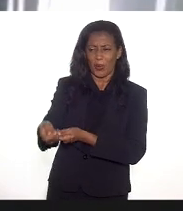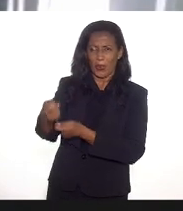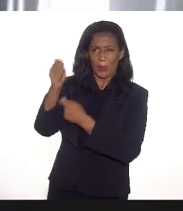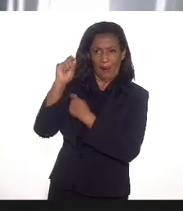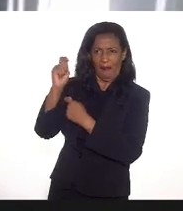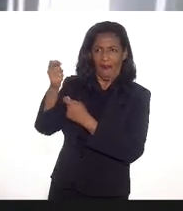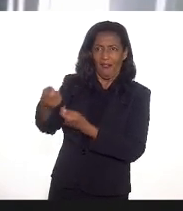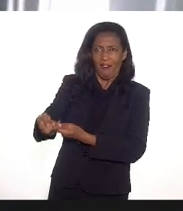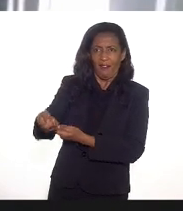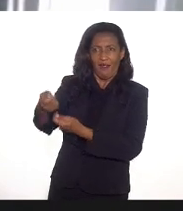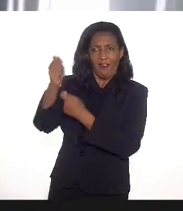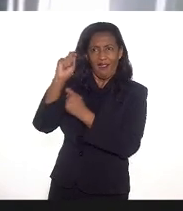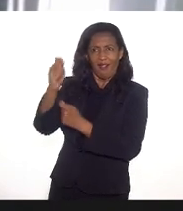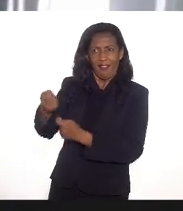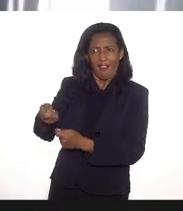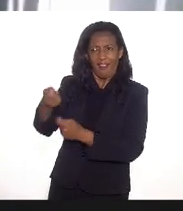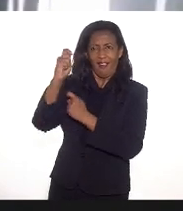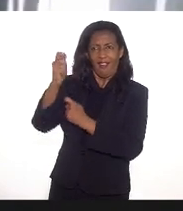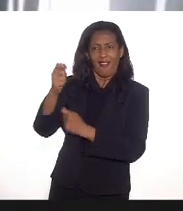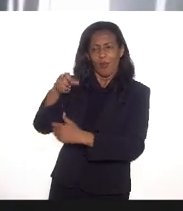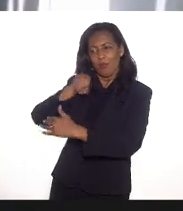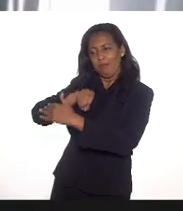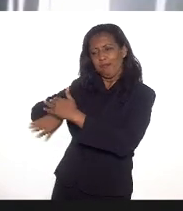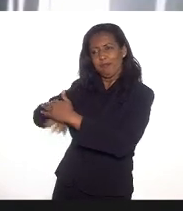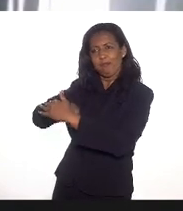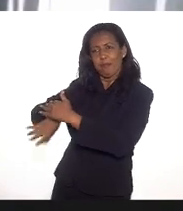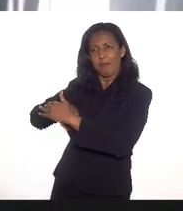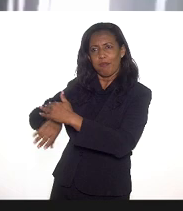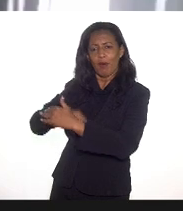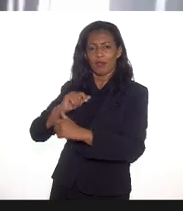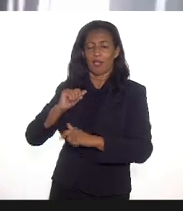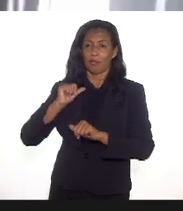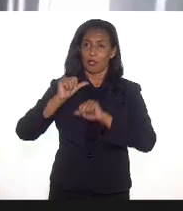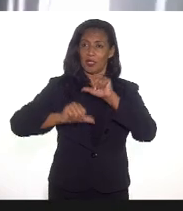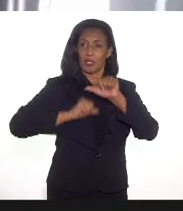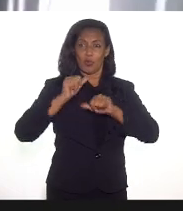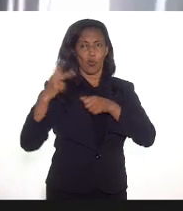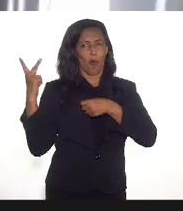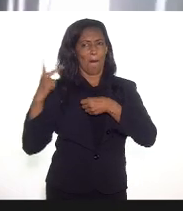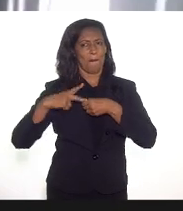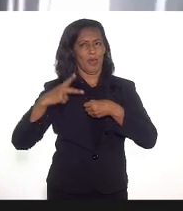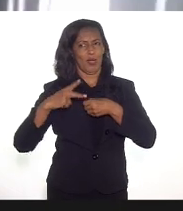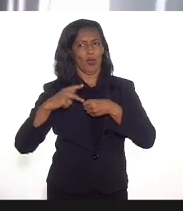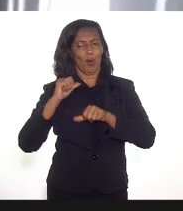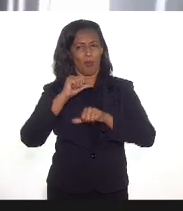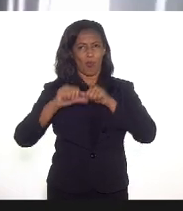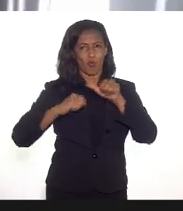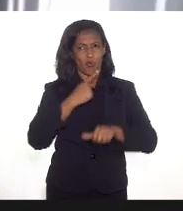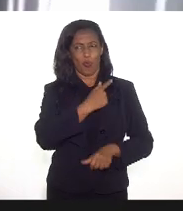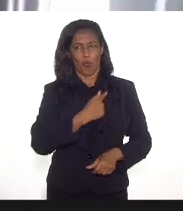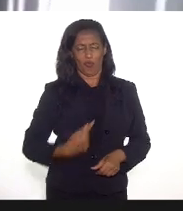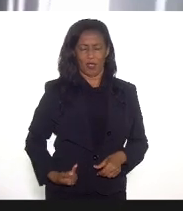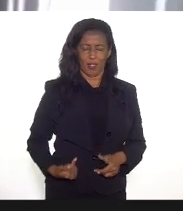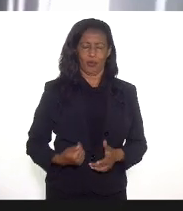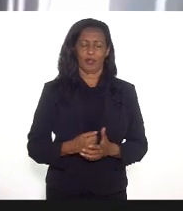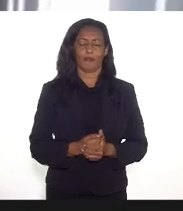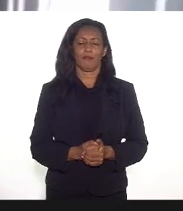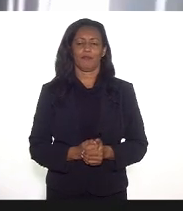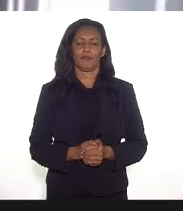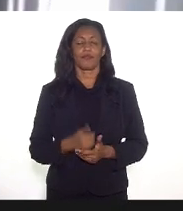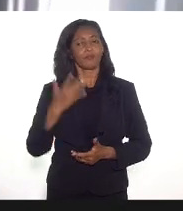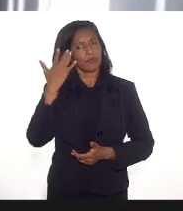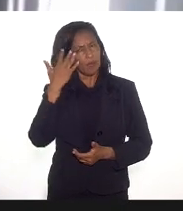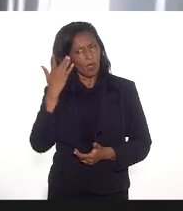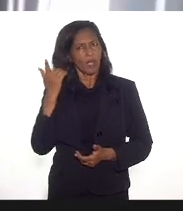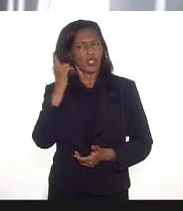em função da pesca, e depois avançou para a questão do petróleo quando ele se tornou governador do Alasca. Enfim, então, algumas reflexões que eu queria contribuir aqui, mas acho que a gente